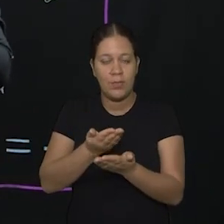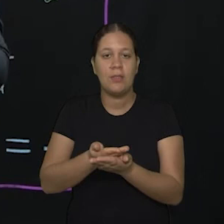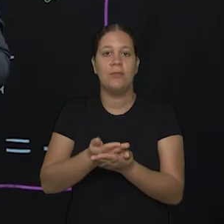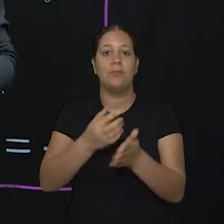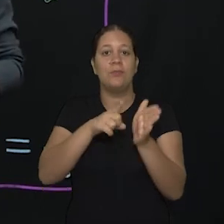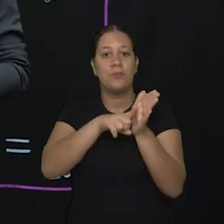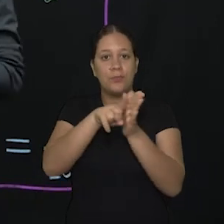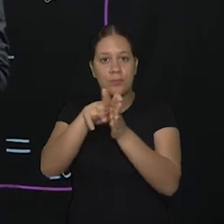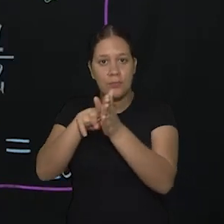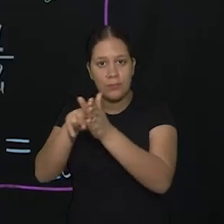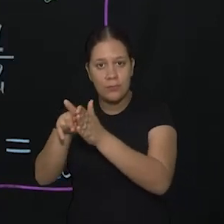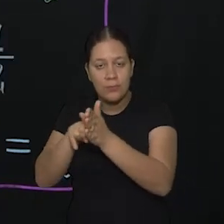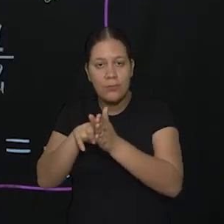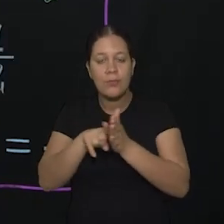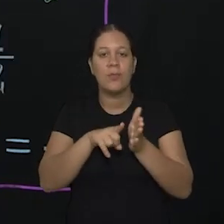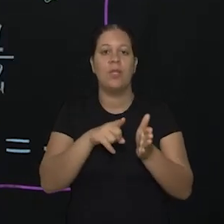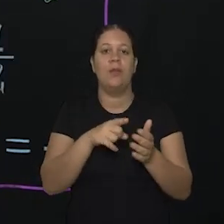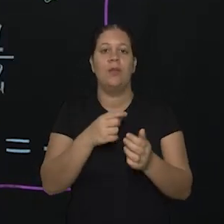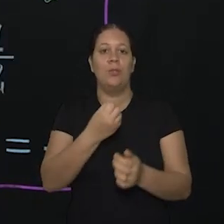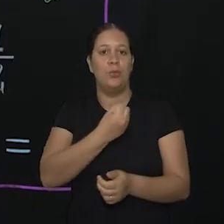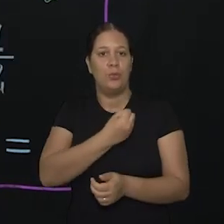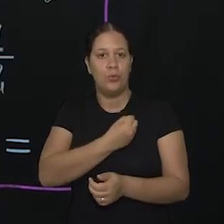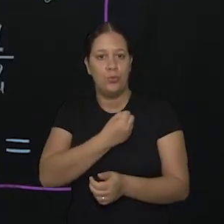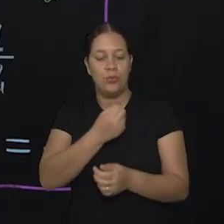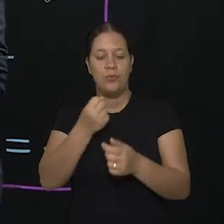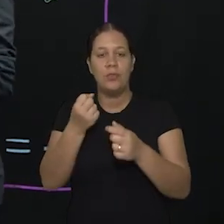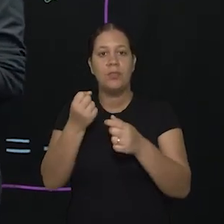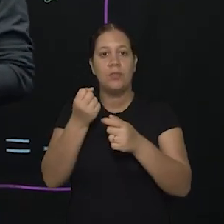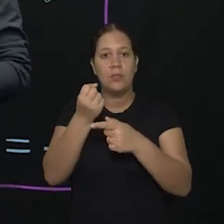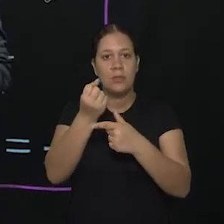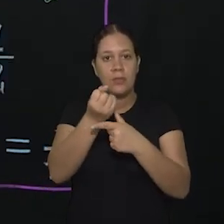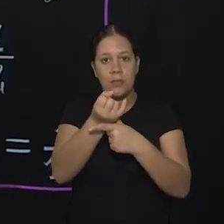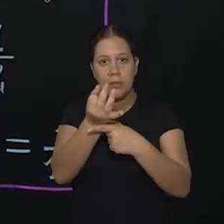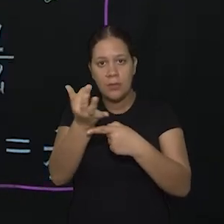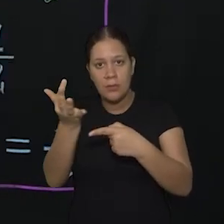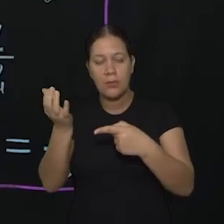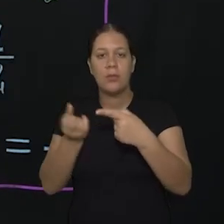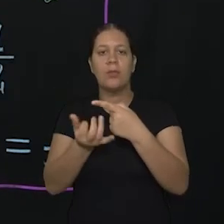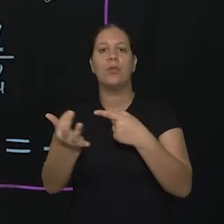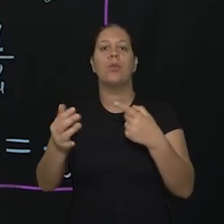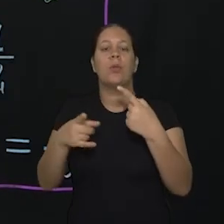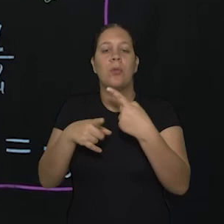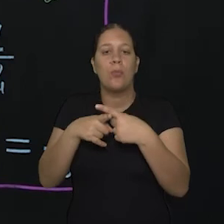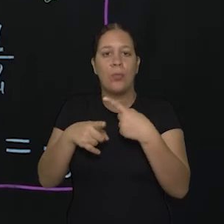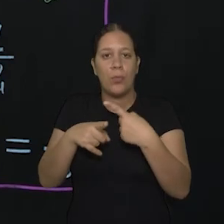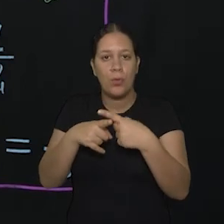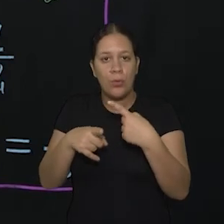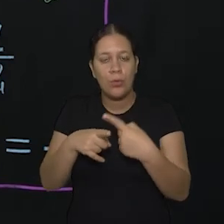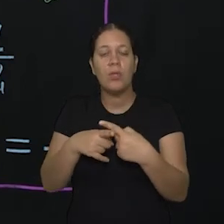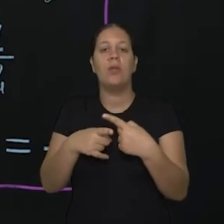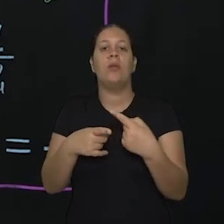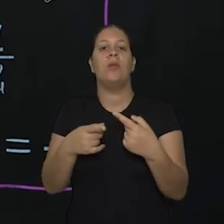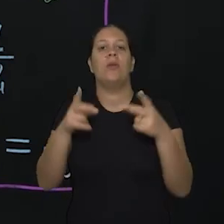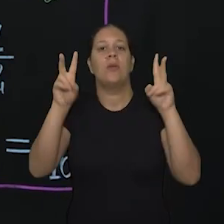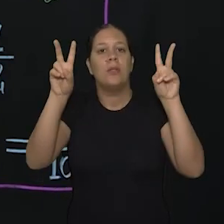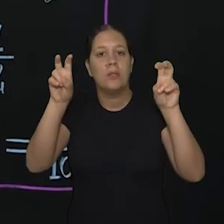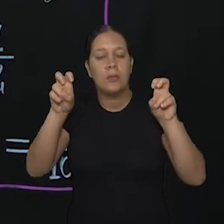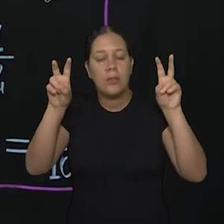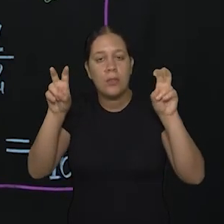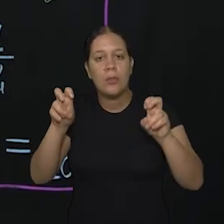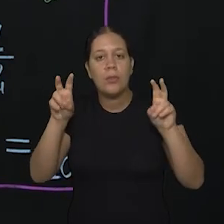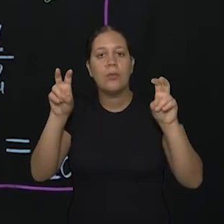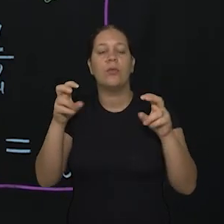nós verificamos aqui o que são números racionais, a sua definição, o porquê de se chamar racional